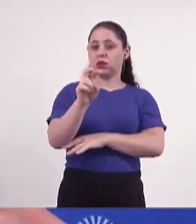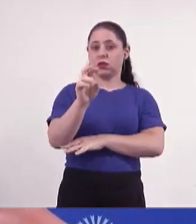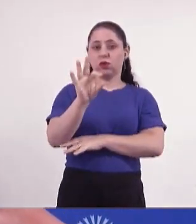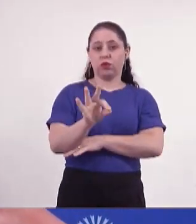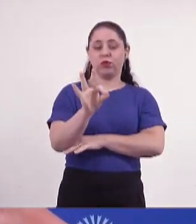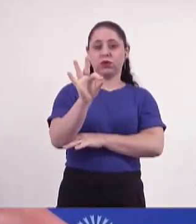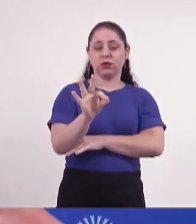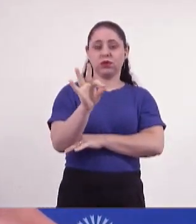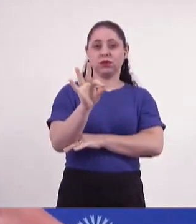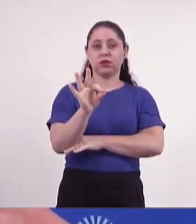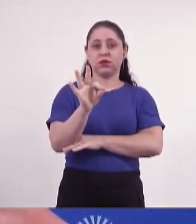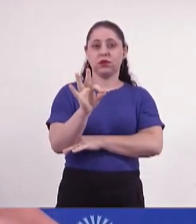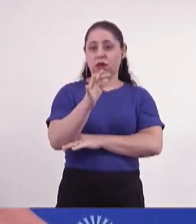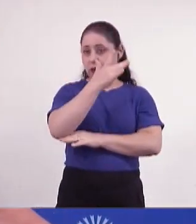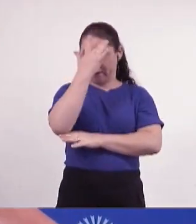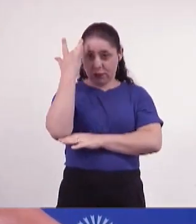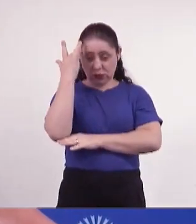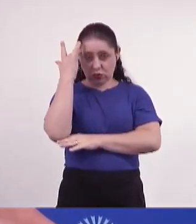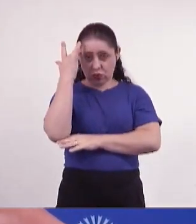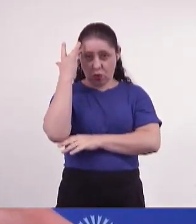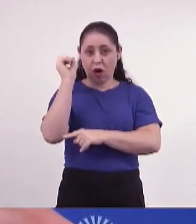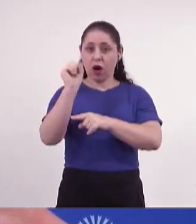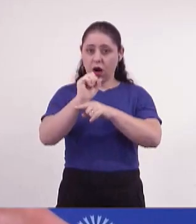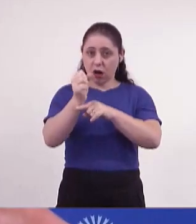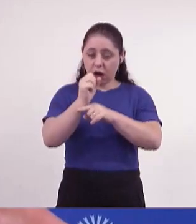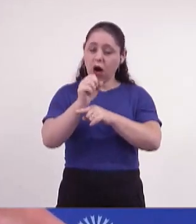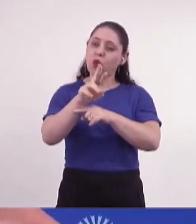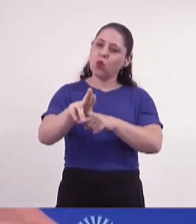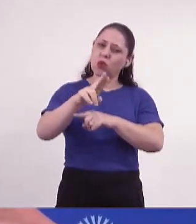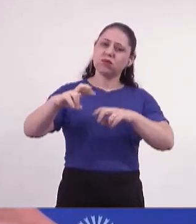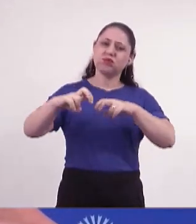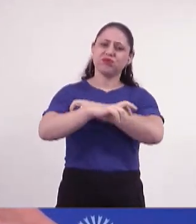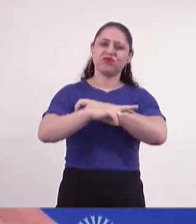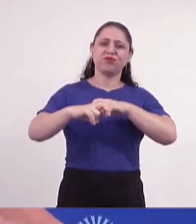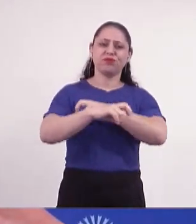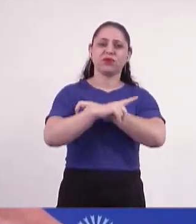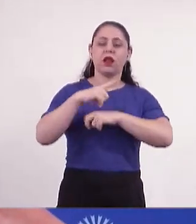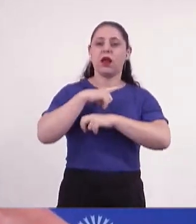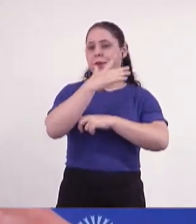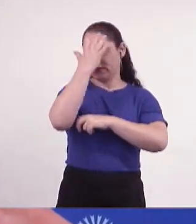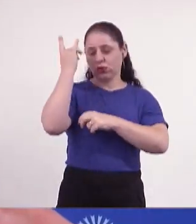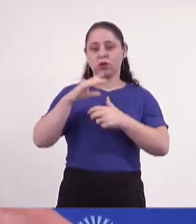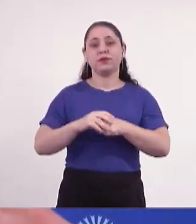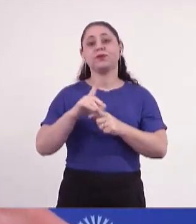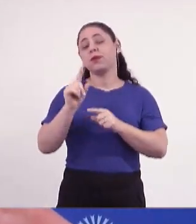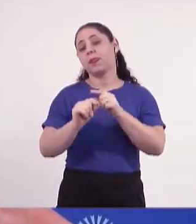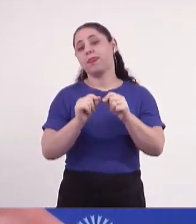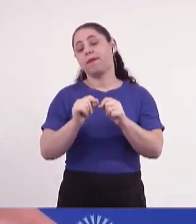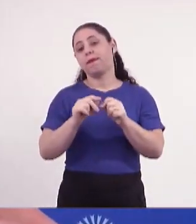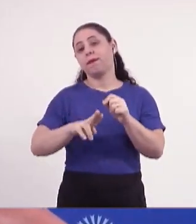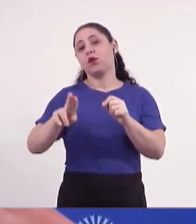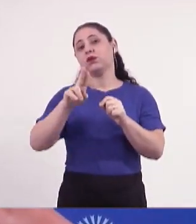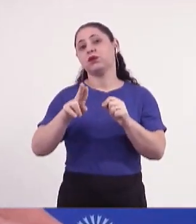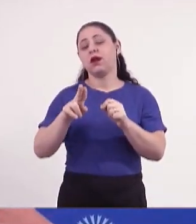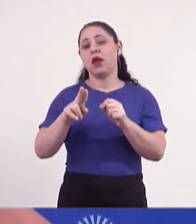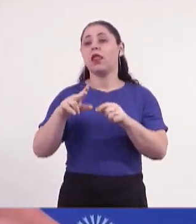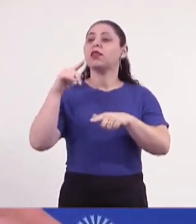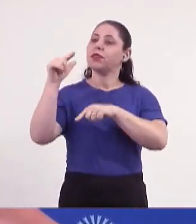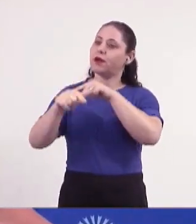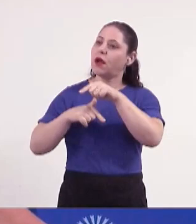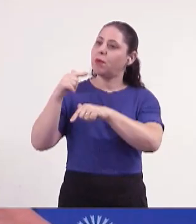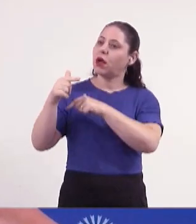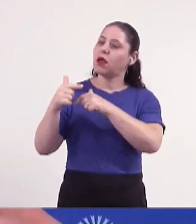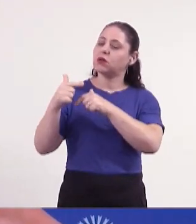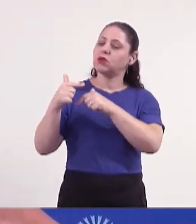85% dos passageiros dos veículos que passam são veículos comerciais, quer dizer, veículos que estão a